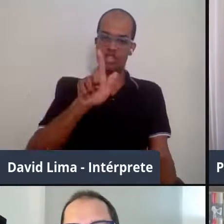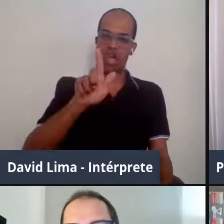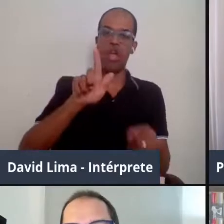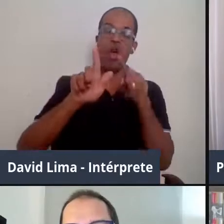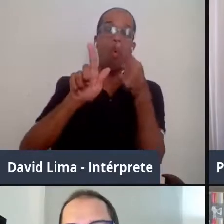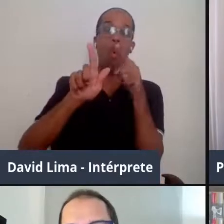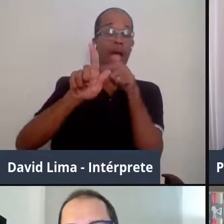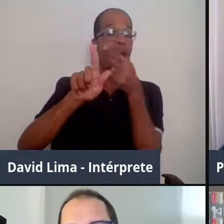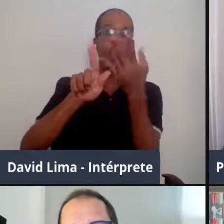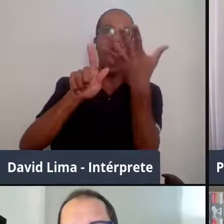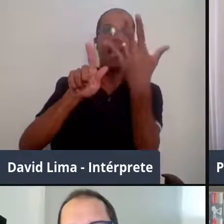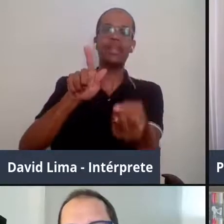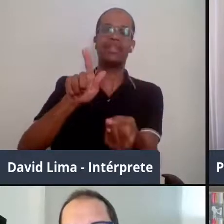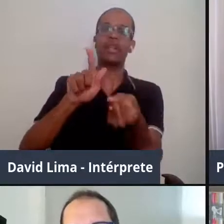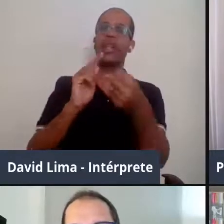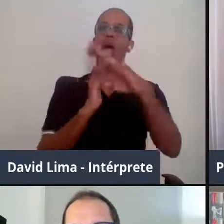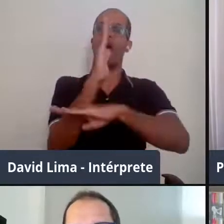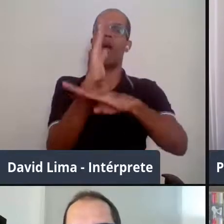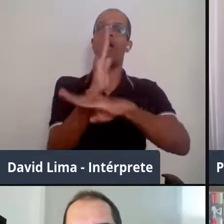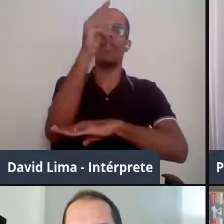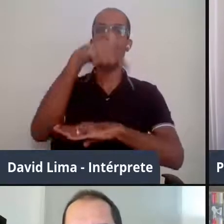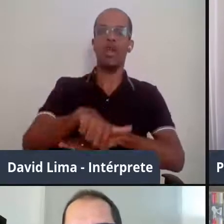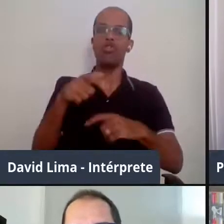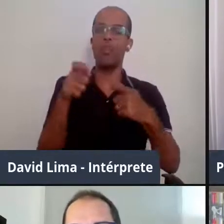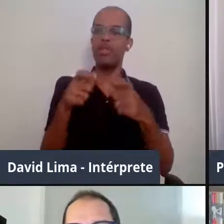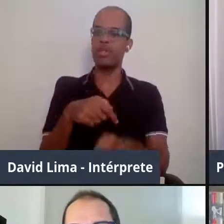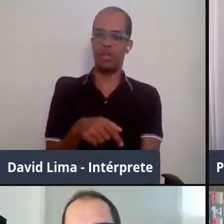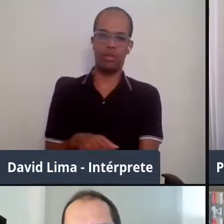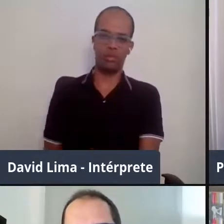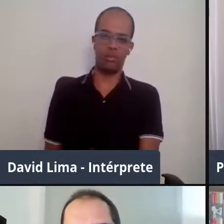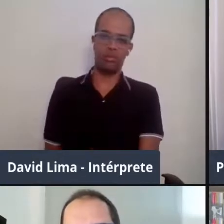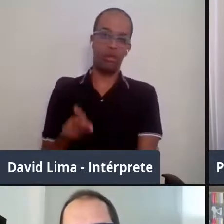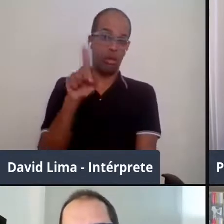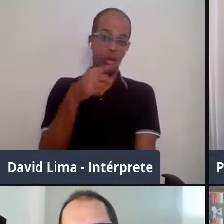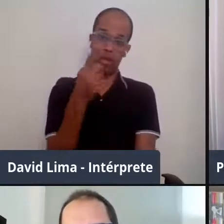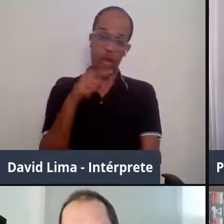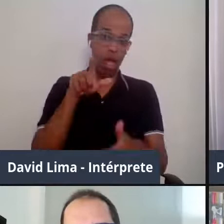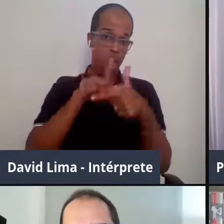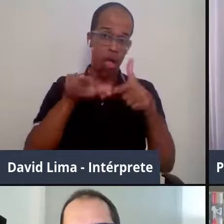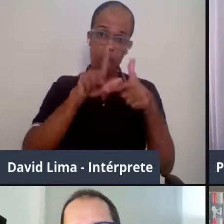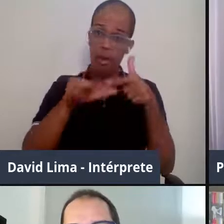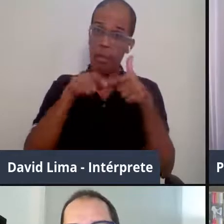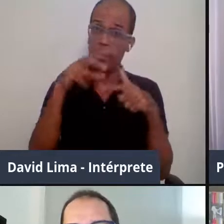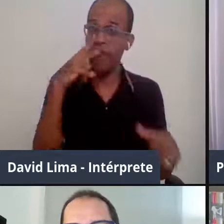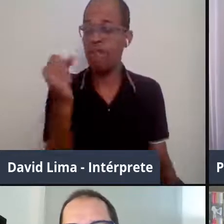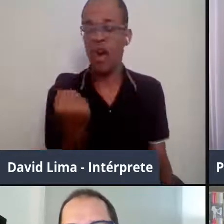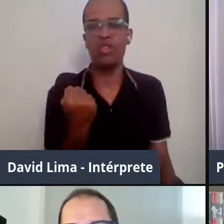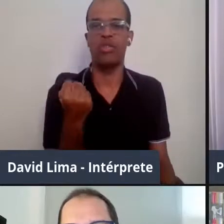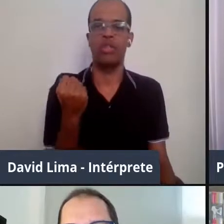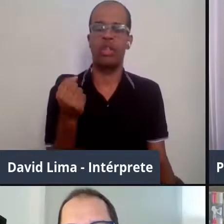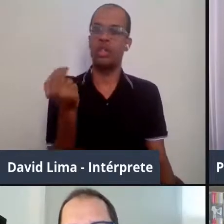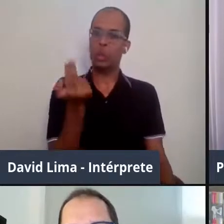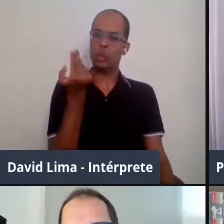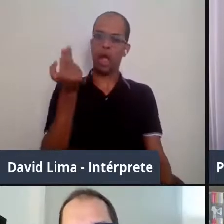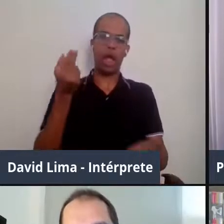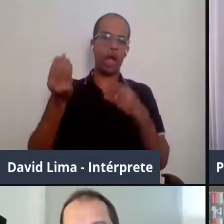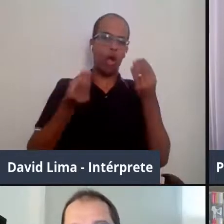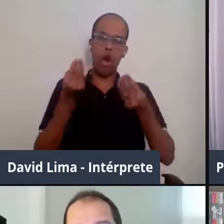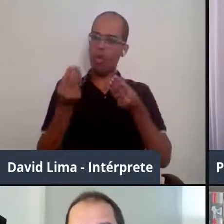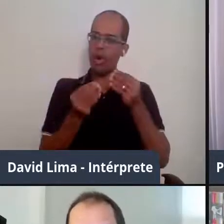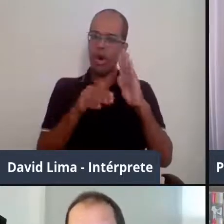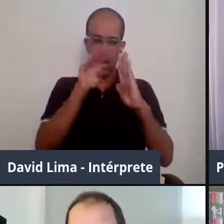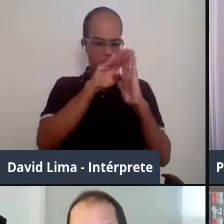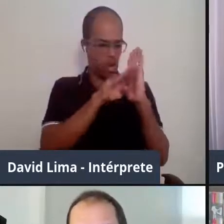os processos de revalidação de medicina, o que é um problema enorme, não tem como dar vazão para tantos